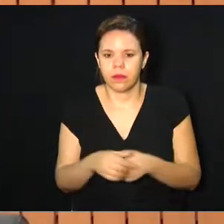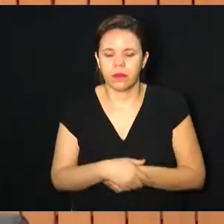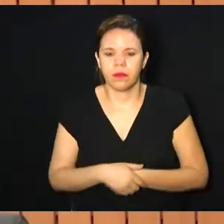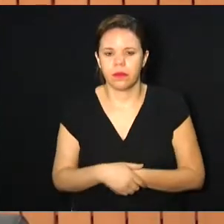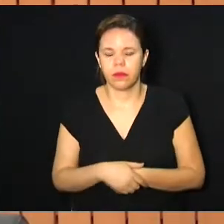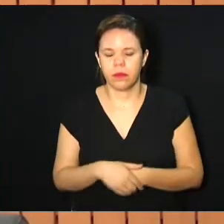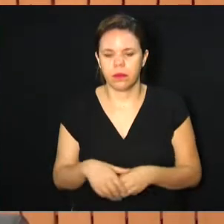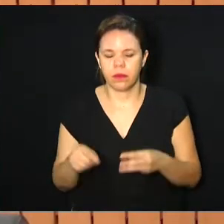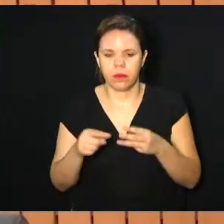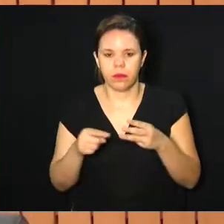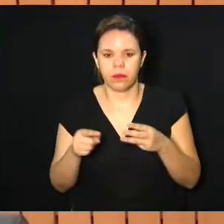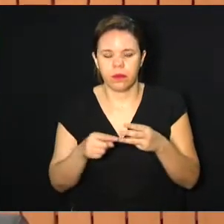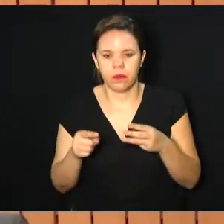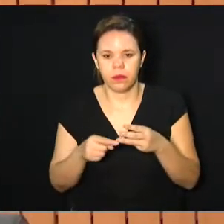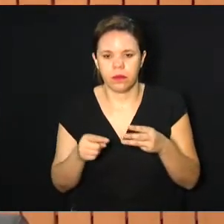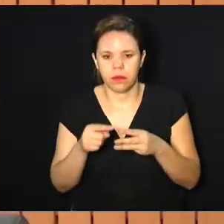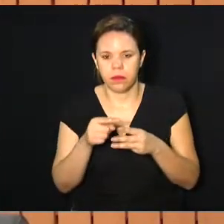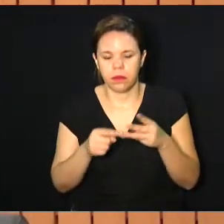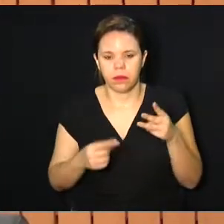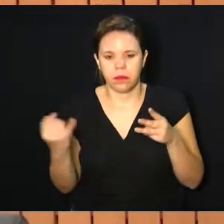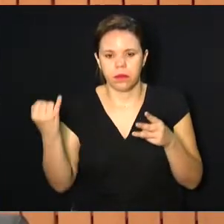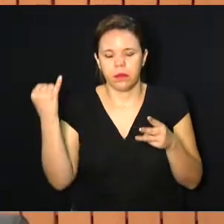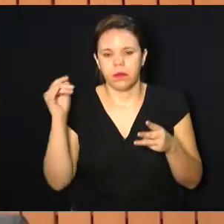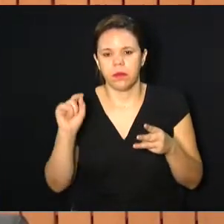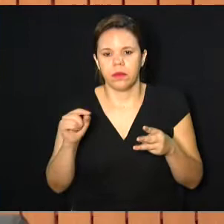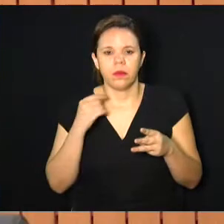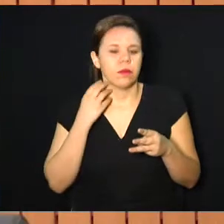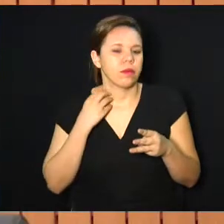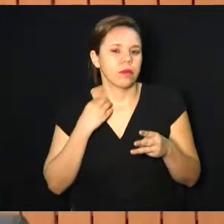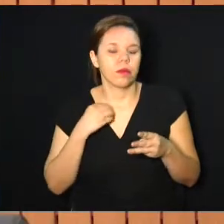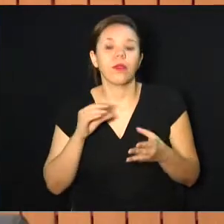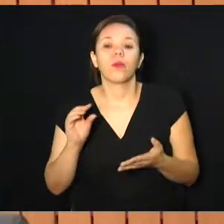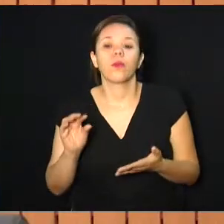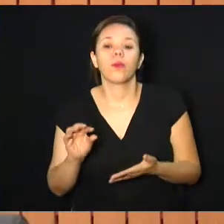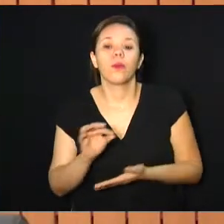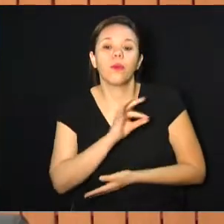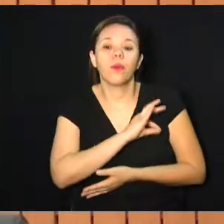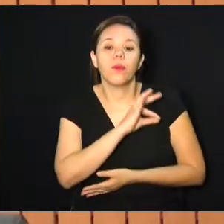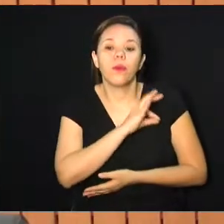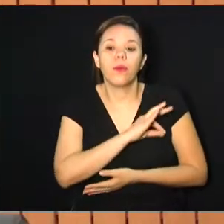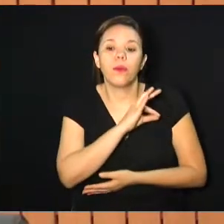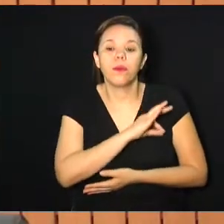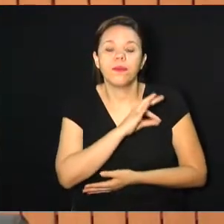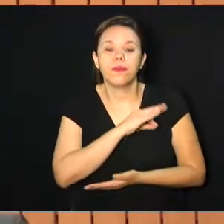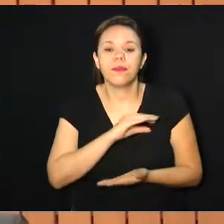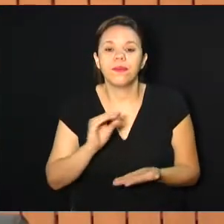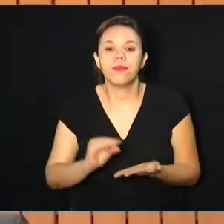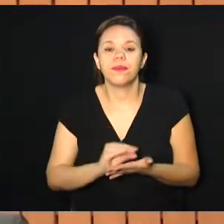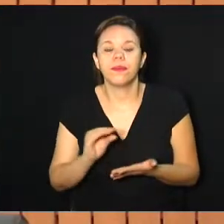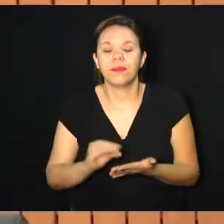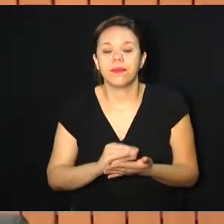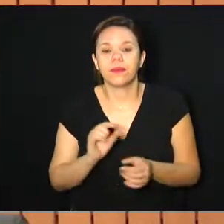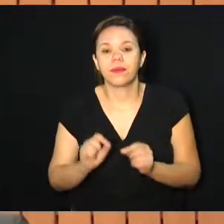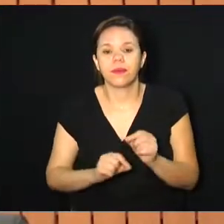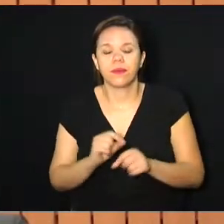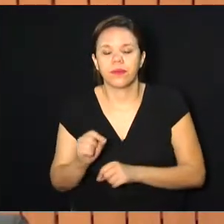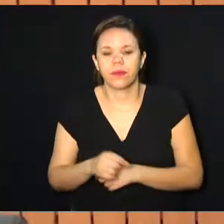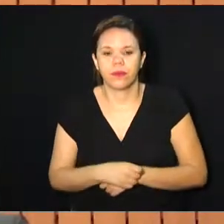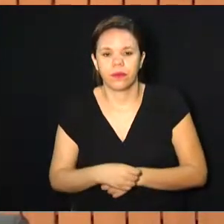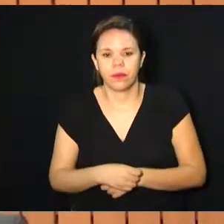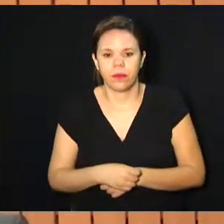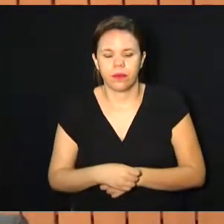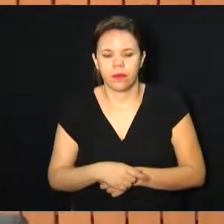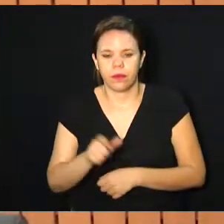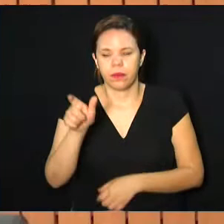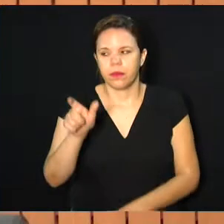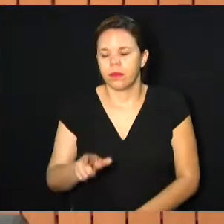E o terceiro ponto aí dos 3 primeiros mais importantes é a remuneração, que, óbvio, é central, né, dito o custo do serviço, né, o custo que o usuário